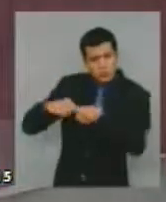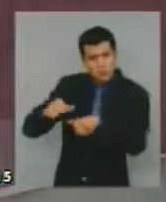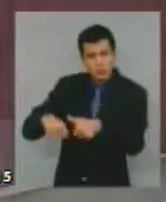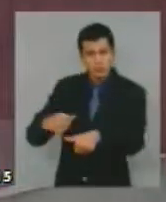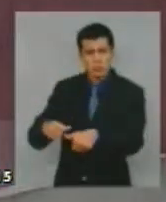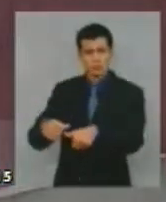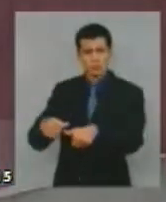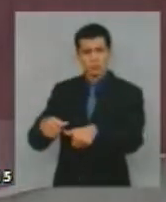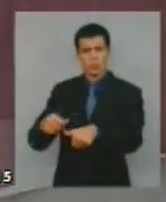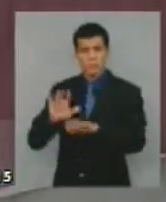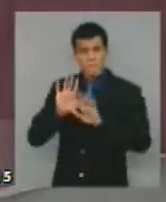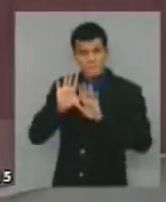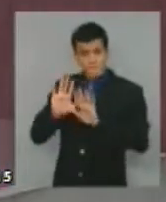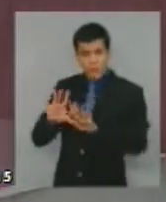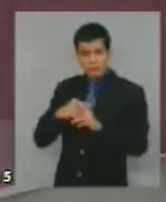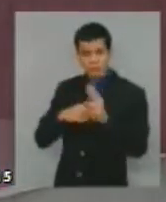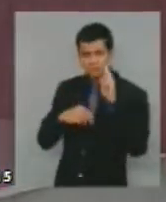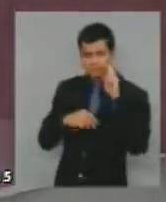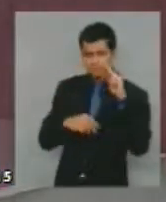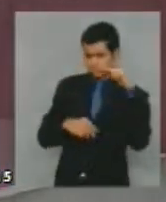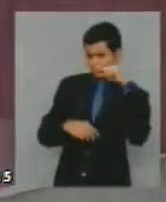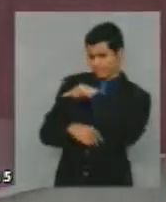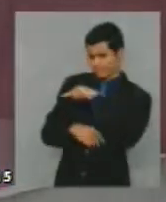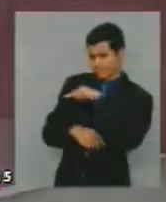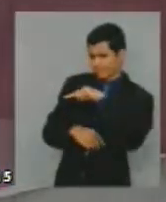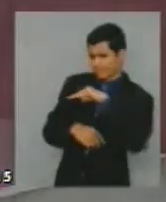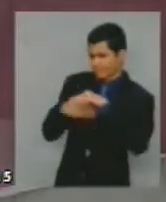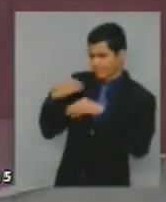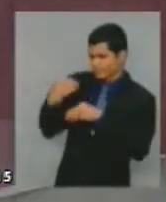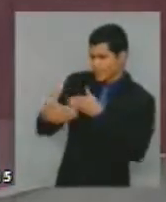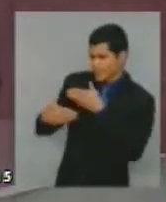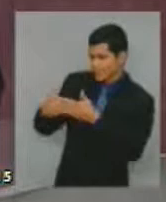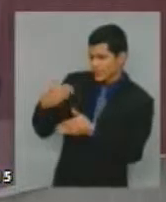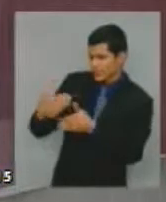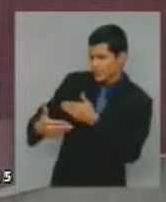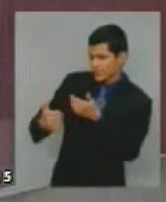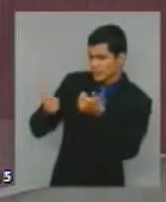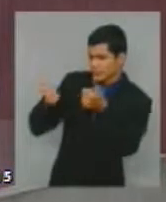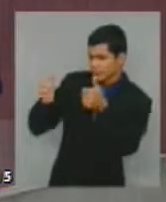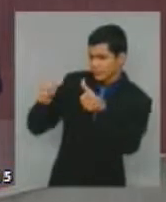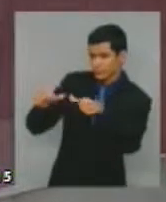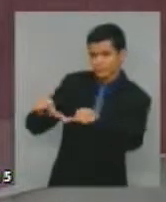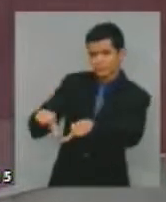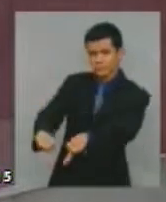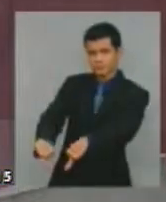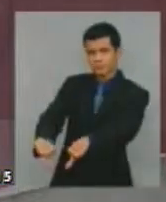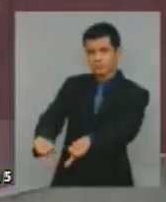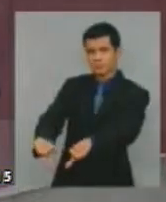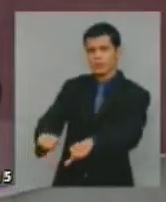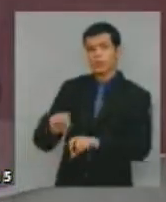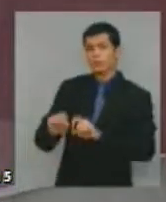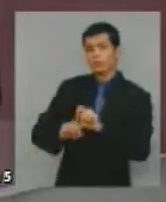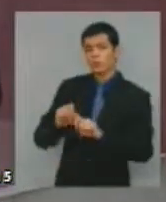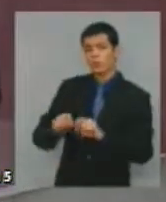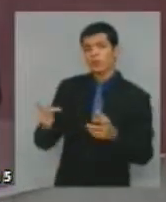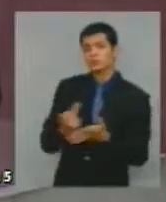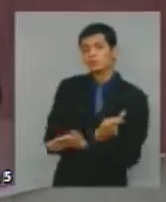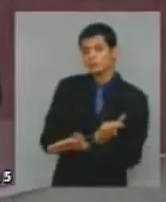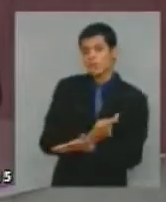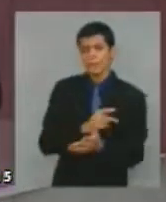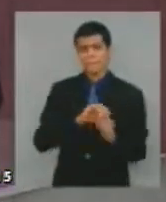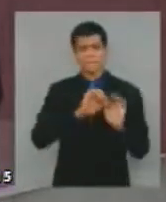prestemos atenção na destruição de milhares de